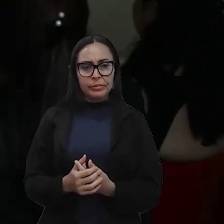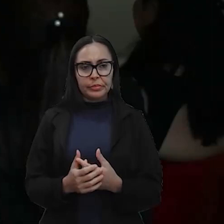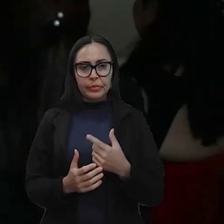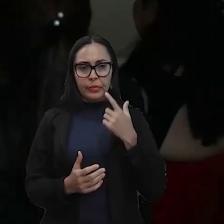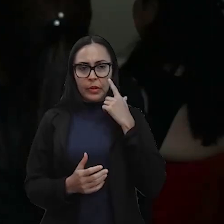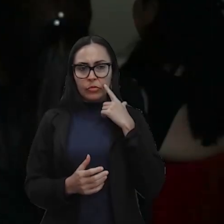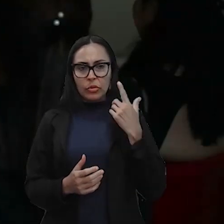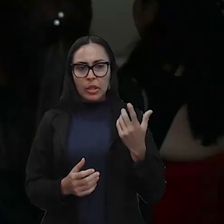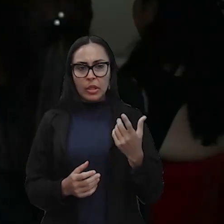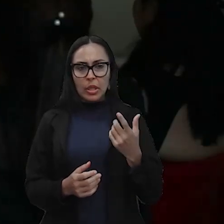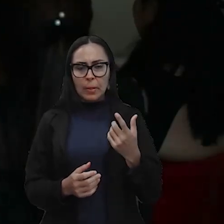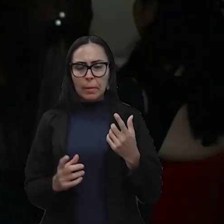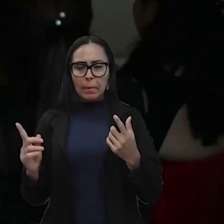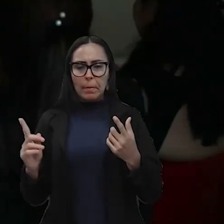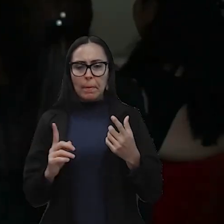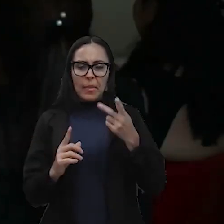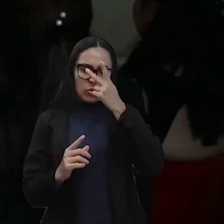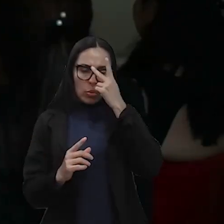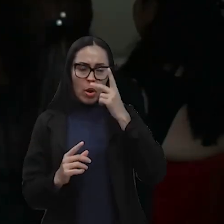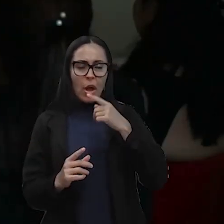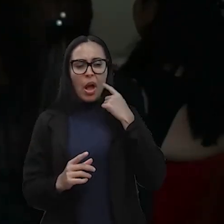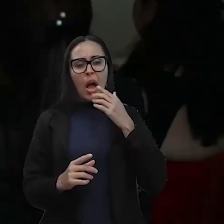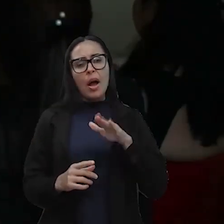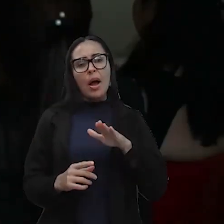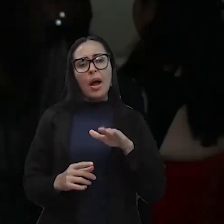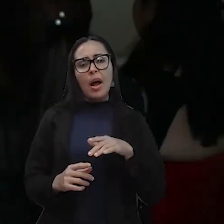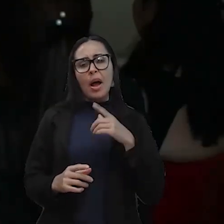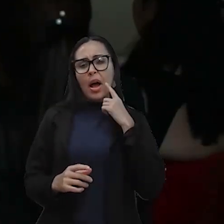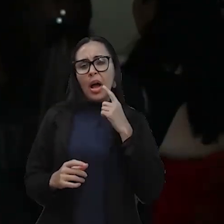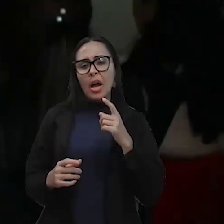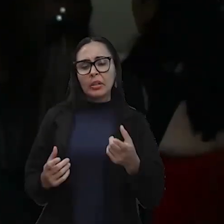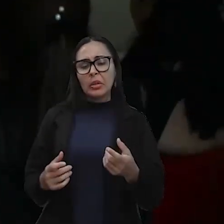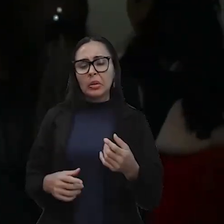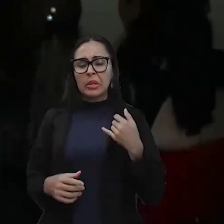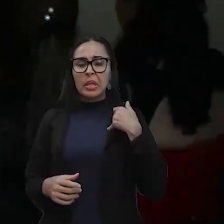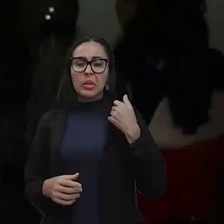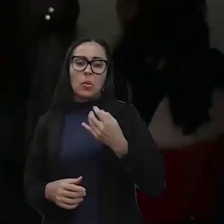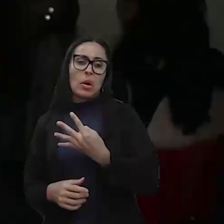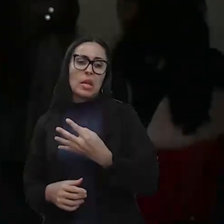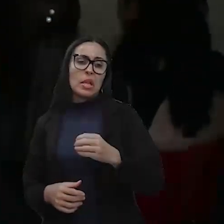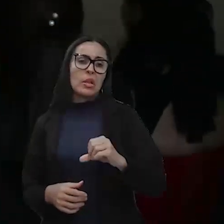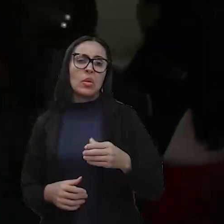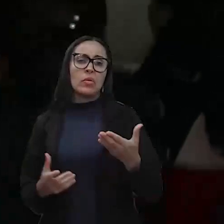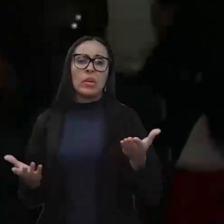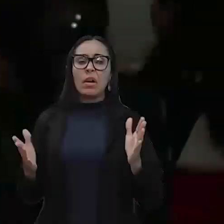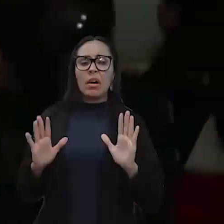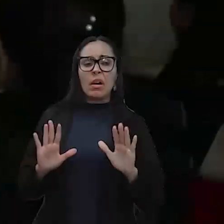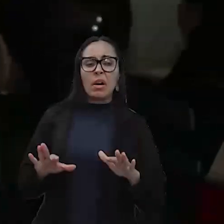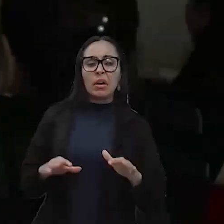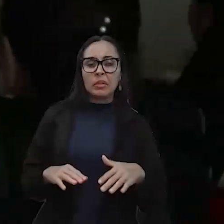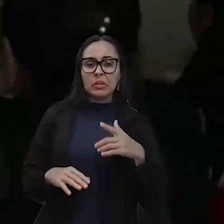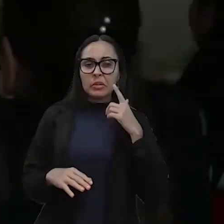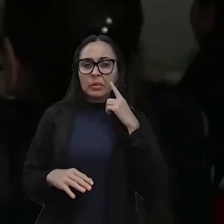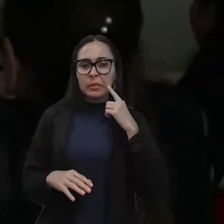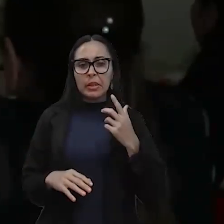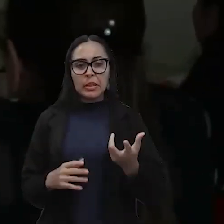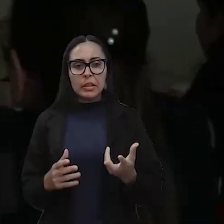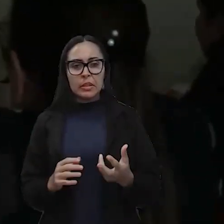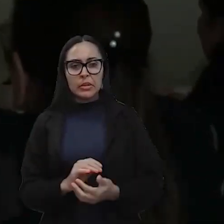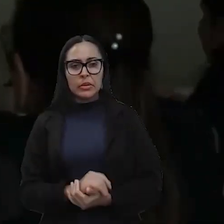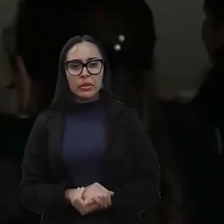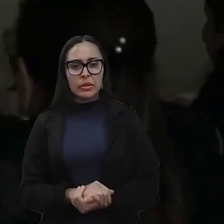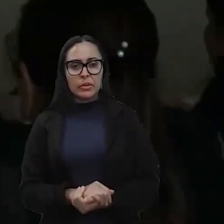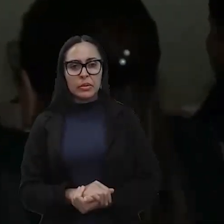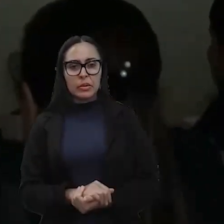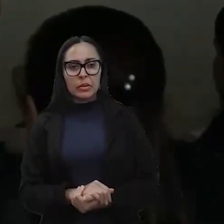gente, mas doutora, 49 anos, mas eu nem cheguei a 50 ainda, tá 49,5. Querida.